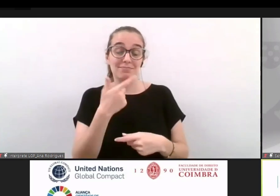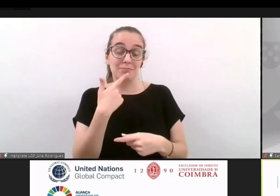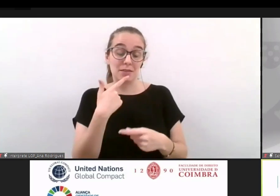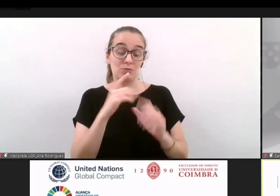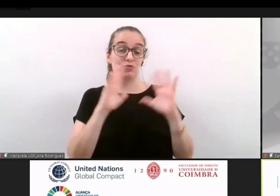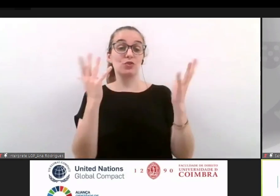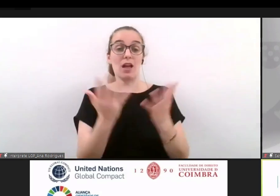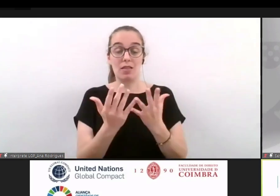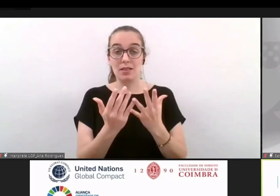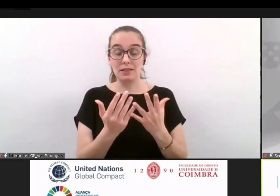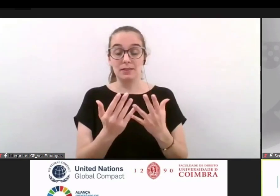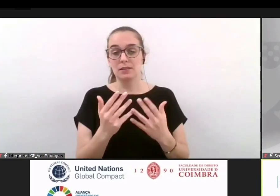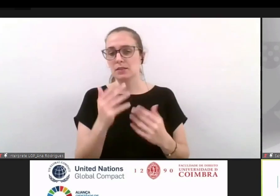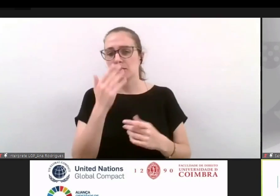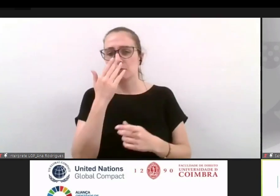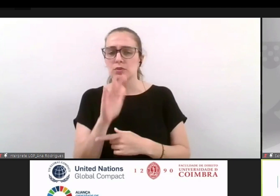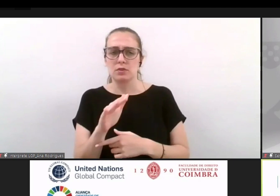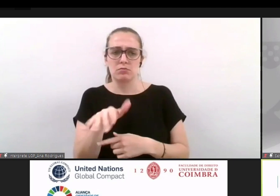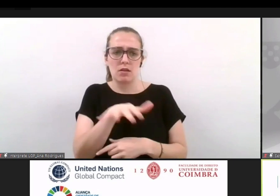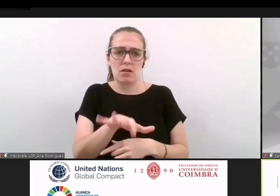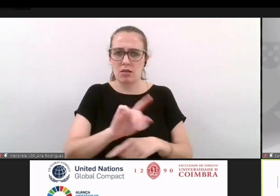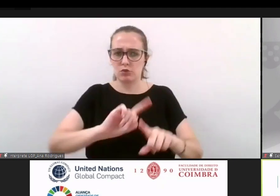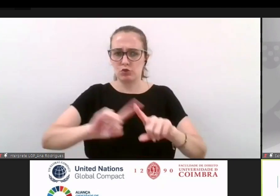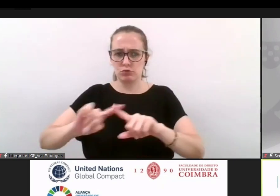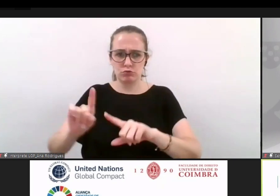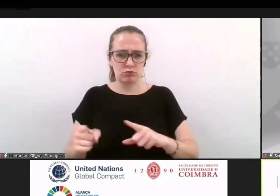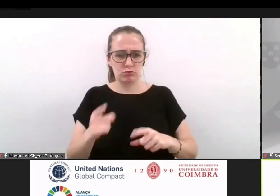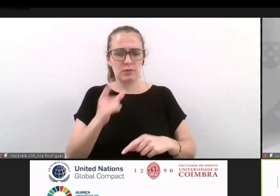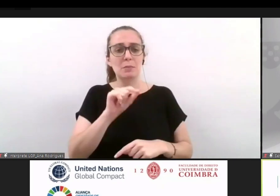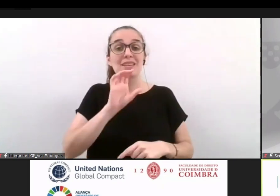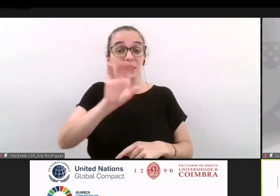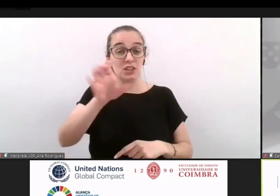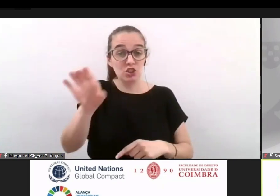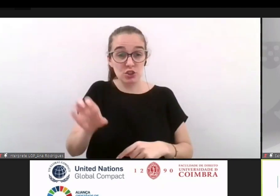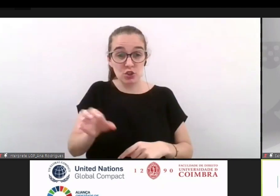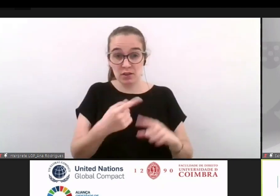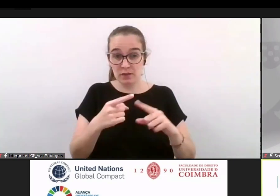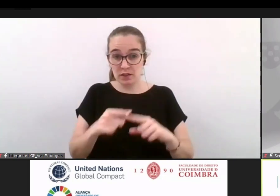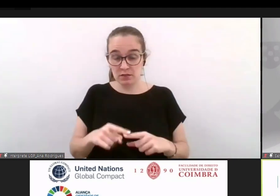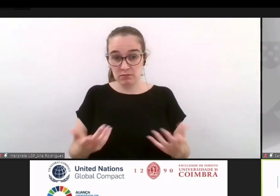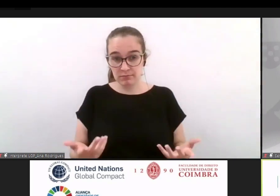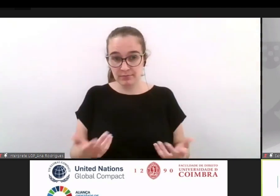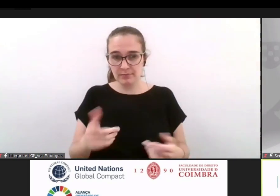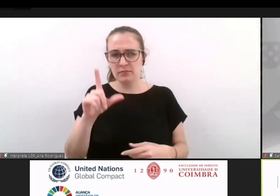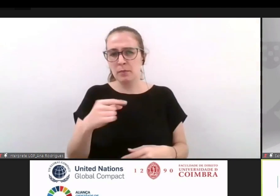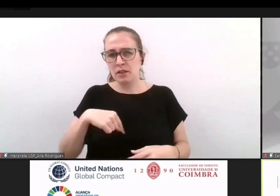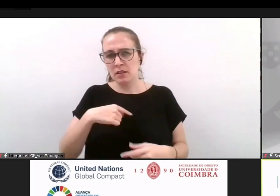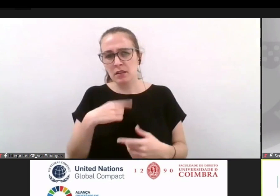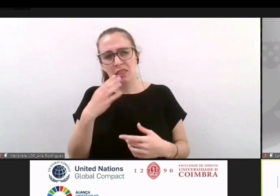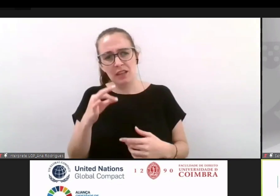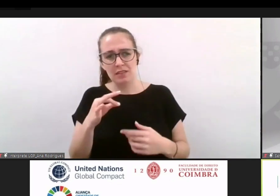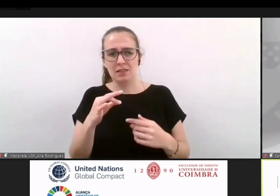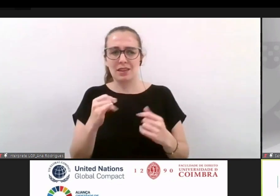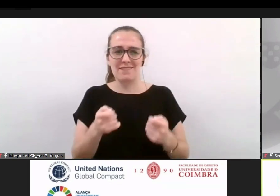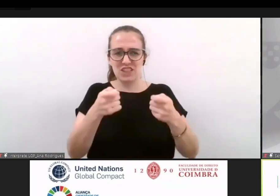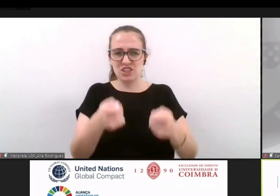lato, provenientes de diversos contextos e áreas geográficas, e temos investido na educação online como